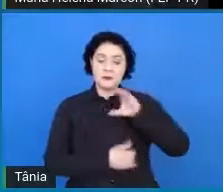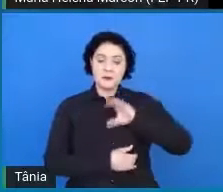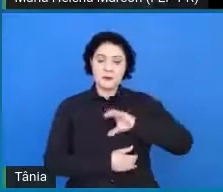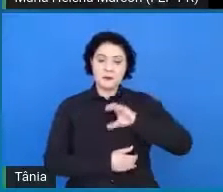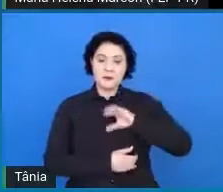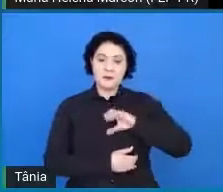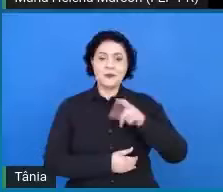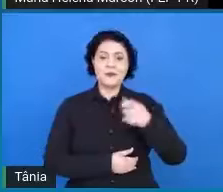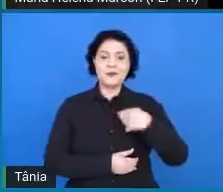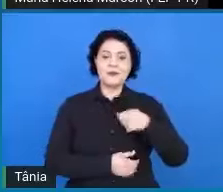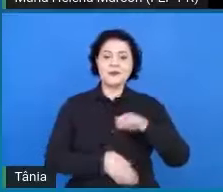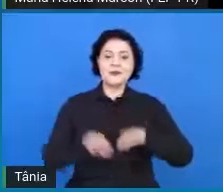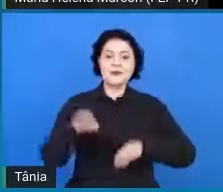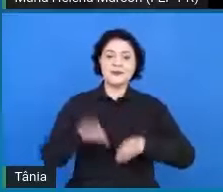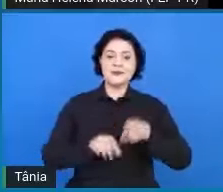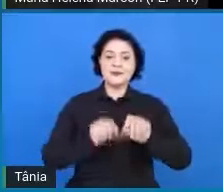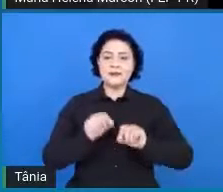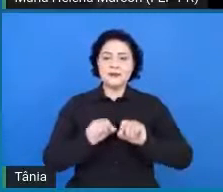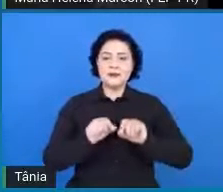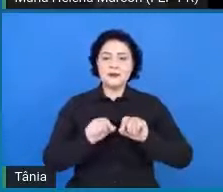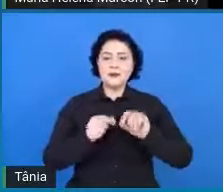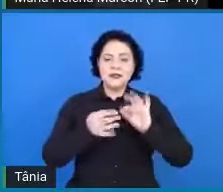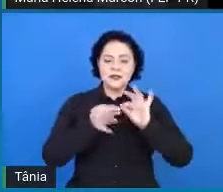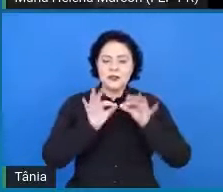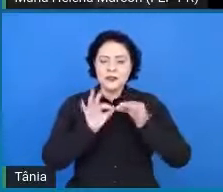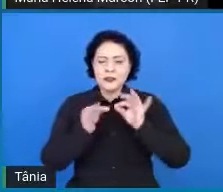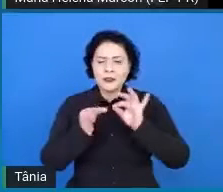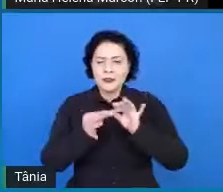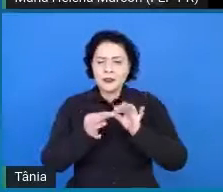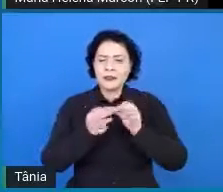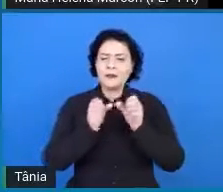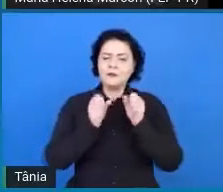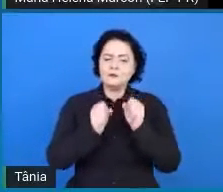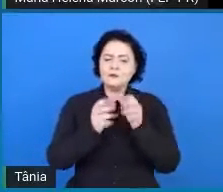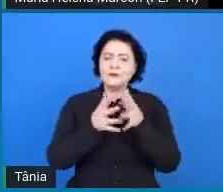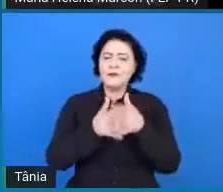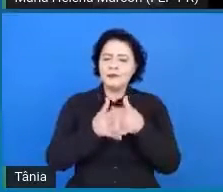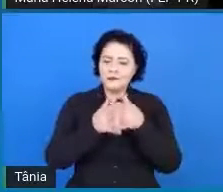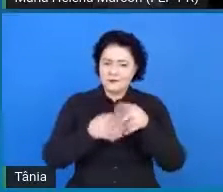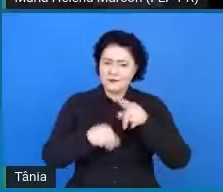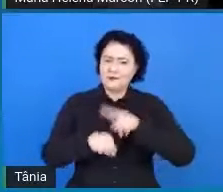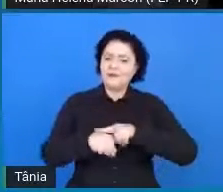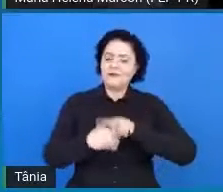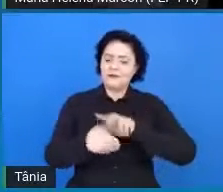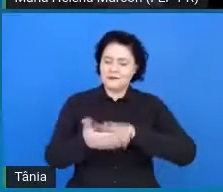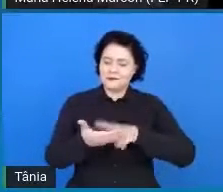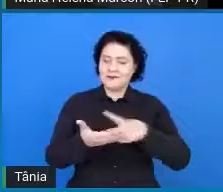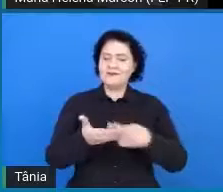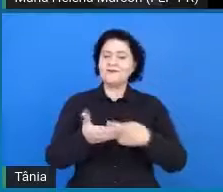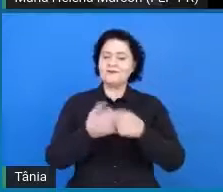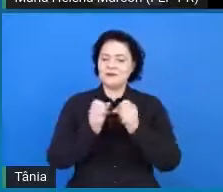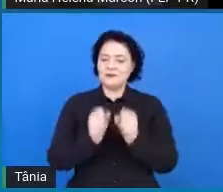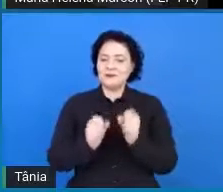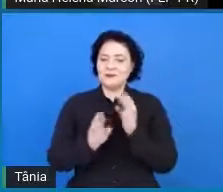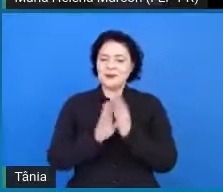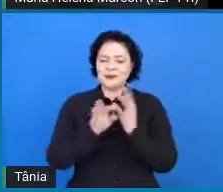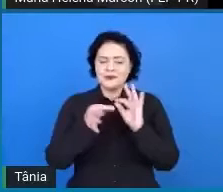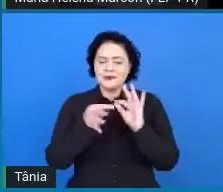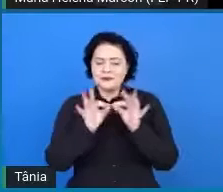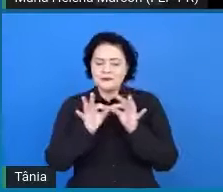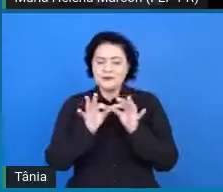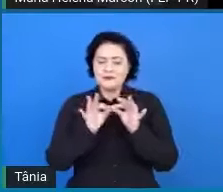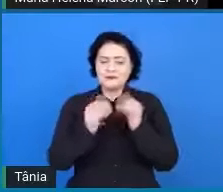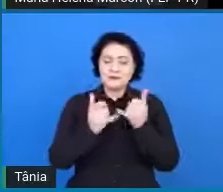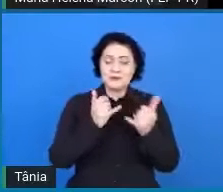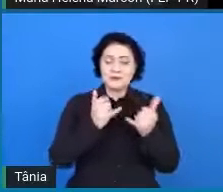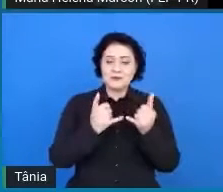Nós temos muitas armadilhas aí nas expressões na hora de traduzir por isso que nós somos buscar